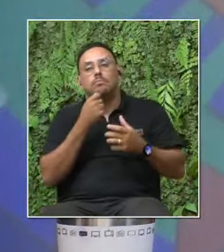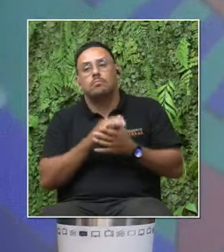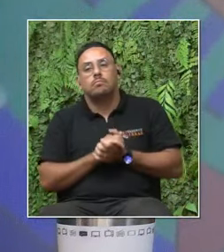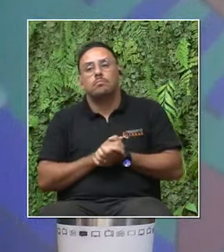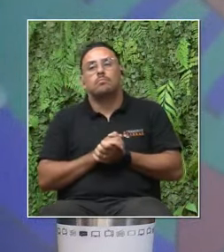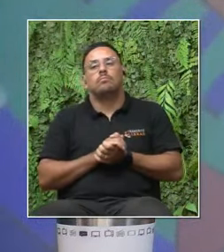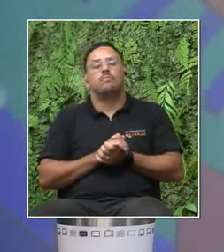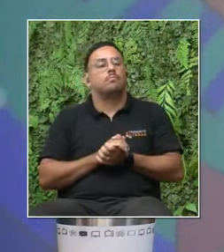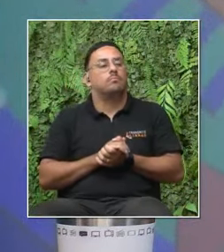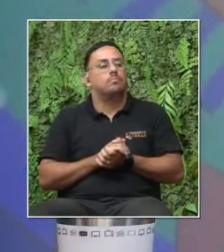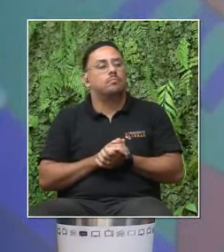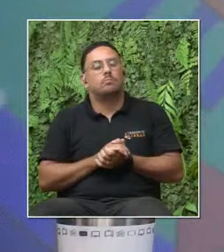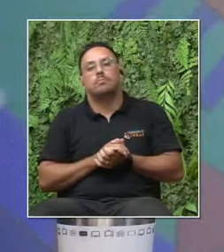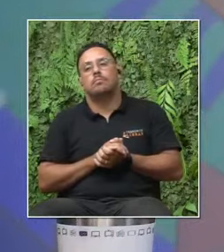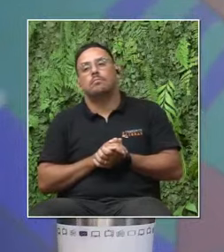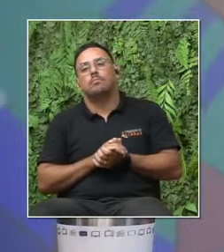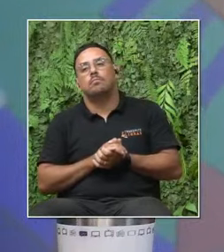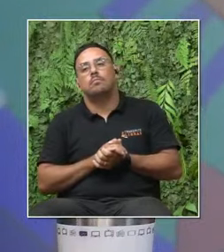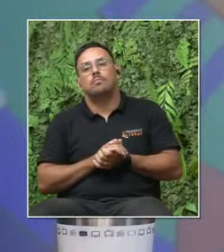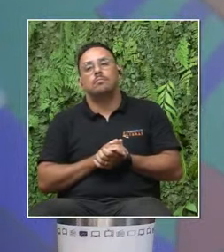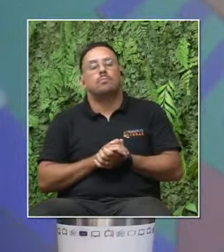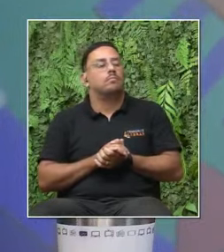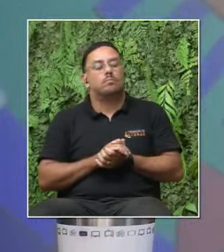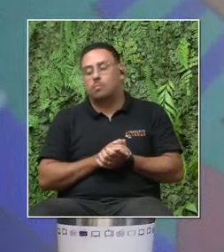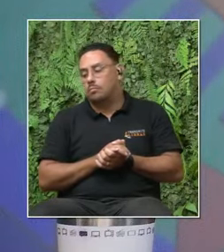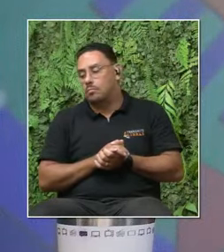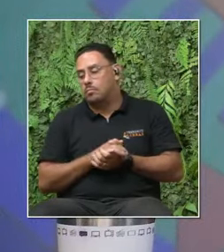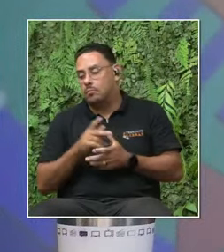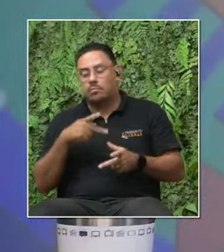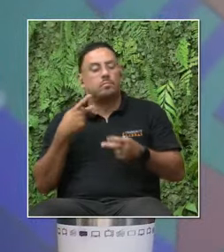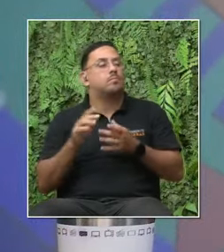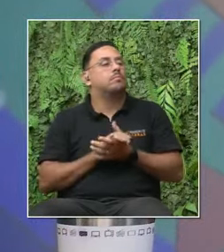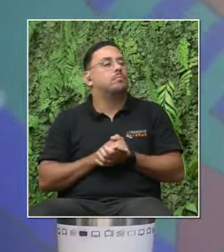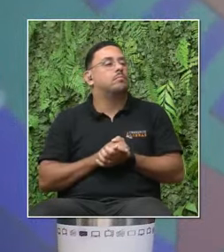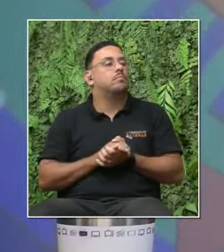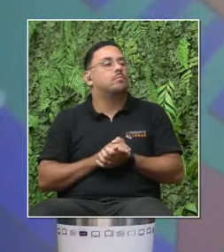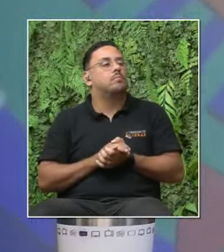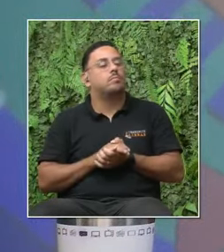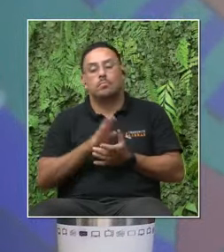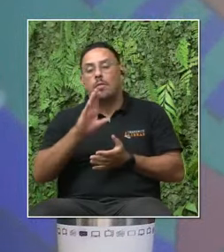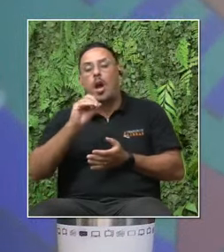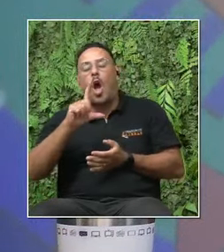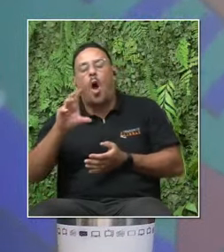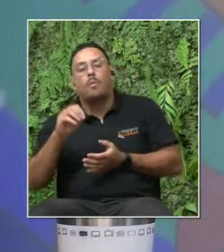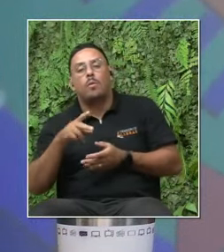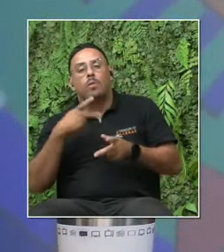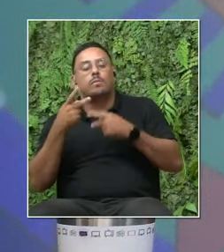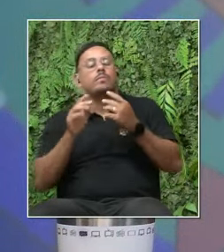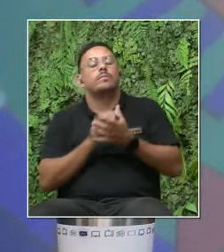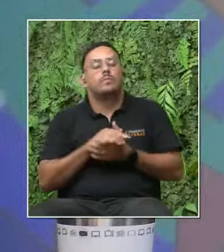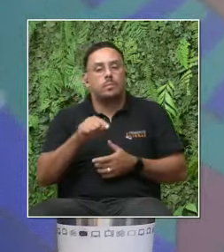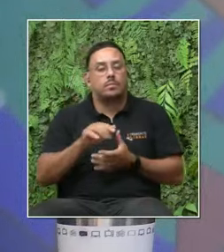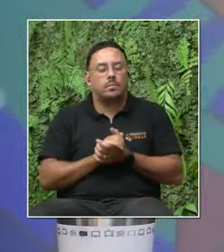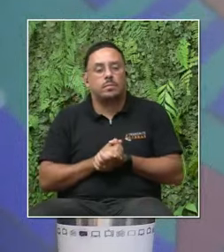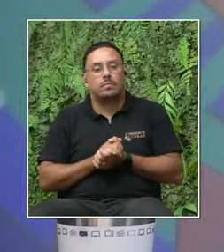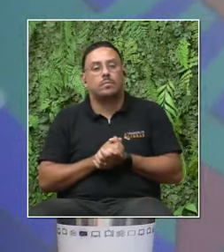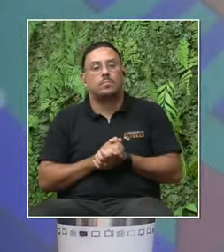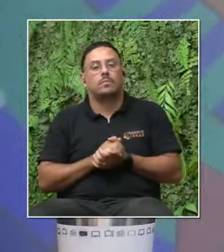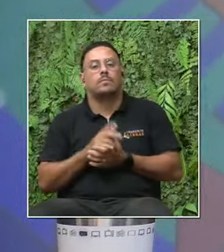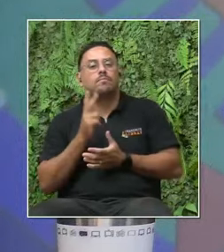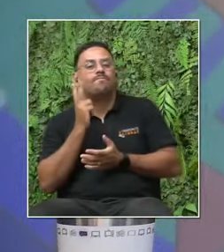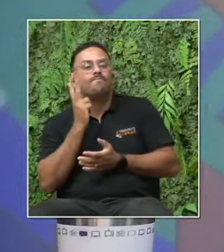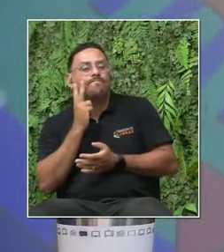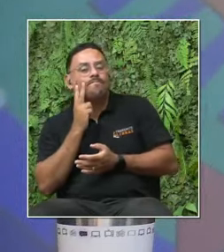falou o não tô falando que eu vou pegar uma b bola aqui enquanto você fica falando aí porque eu tem o cerveja